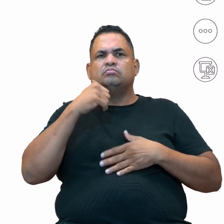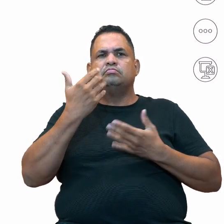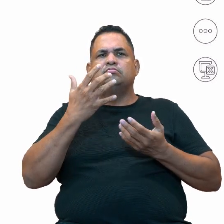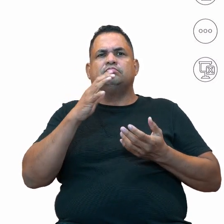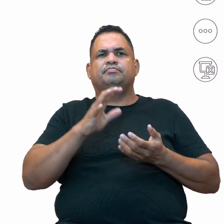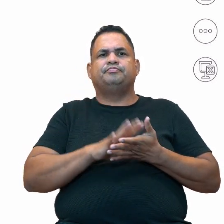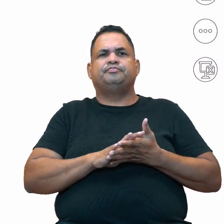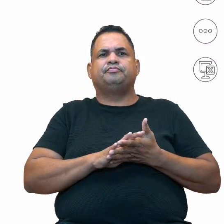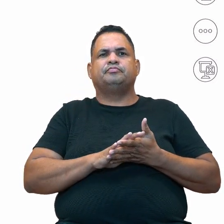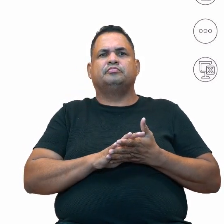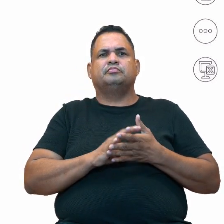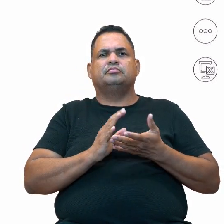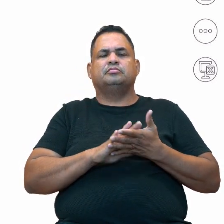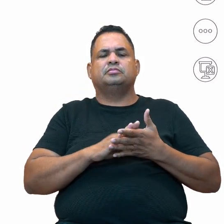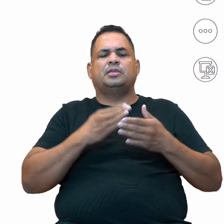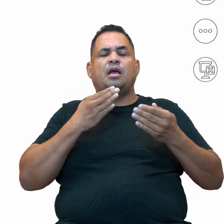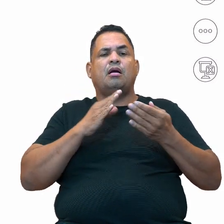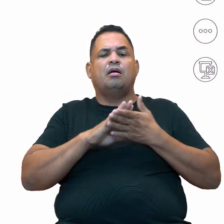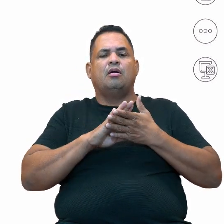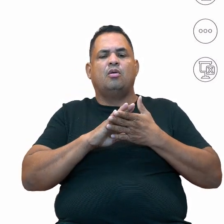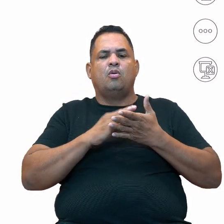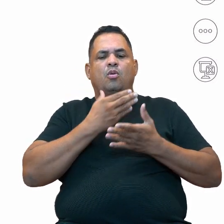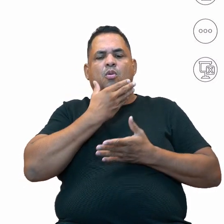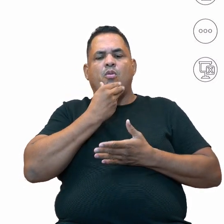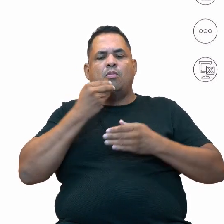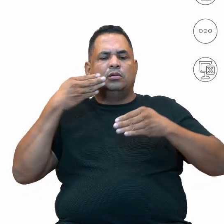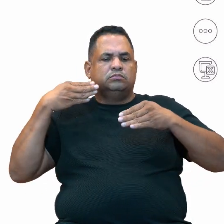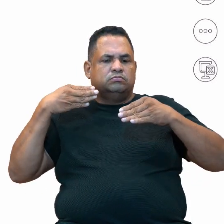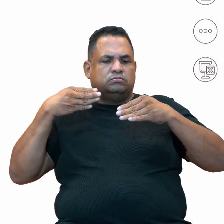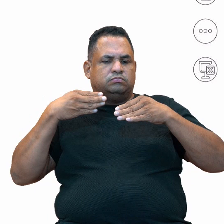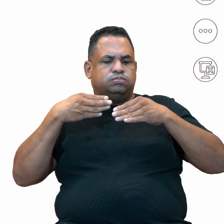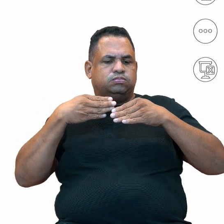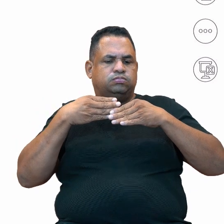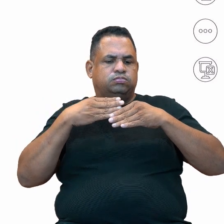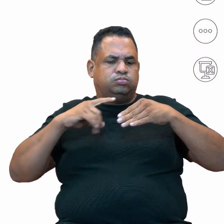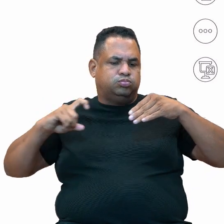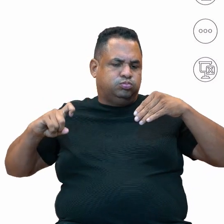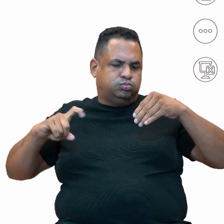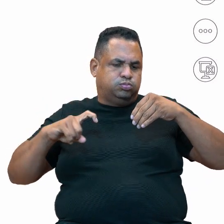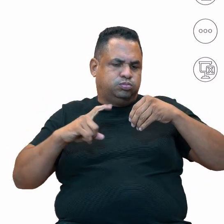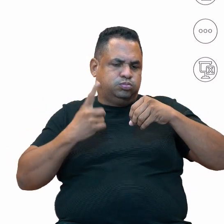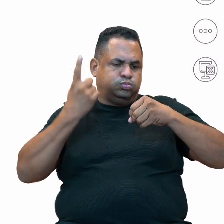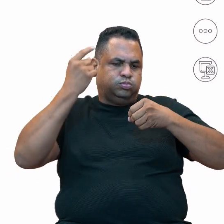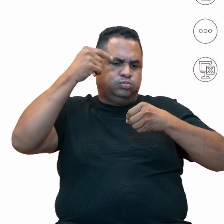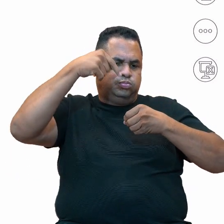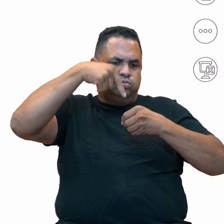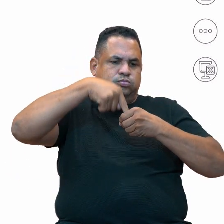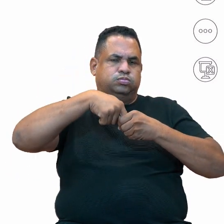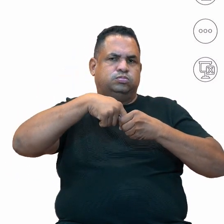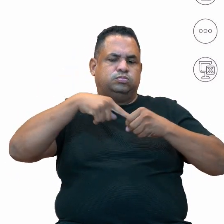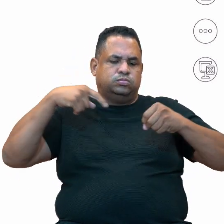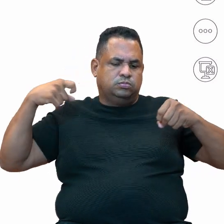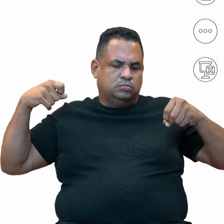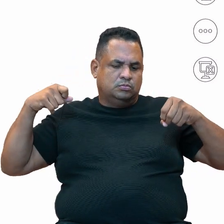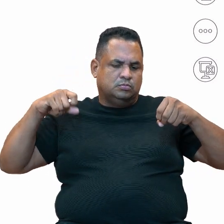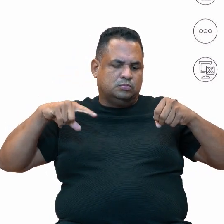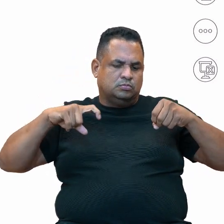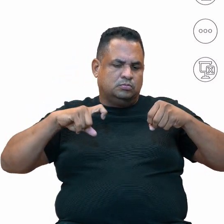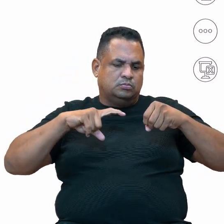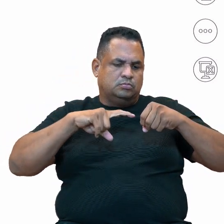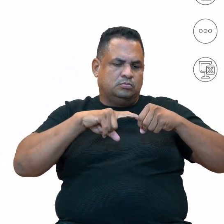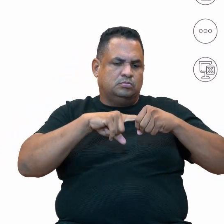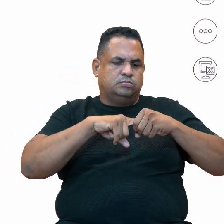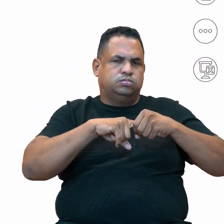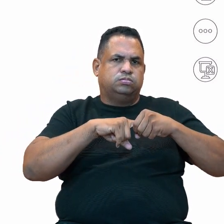macho introduz a célula reprodutiva, o espermatozoide, no interior da fêmea, né? Ok?